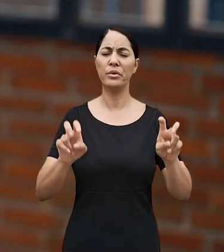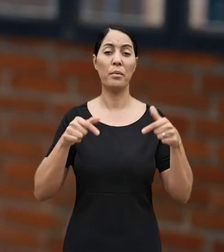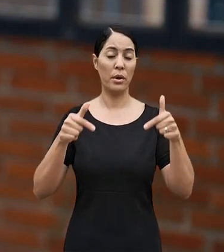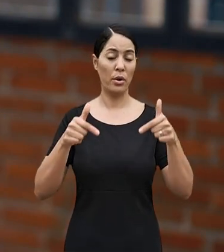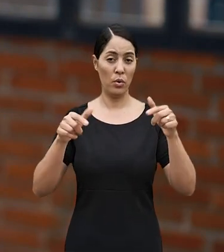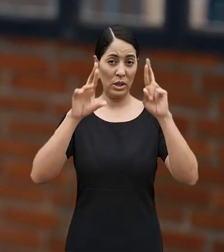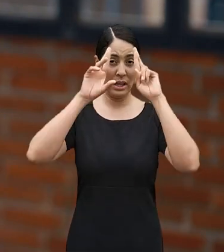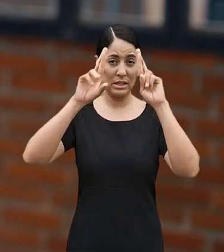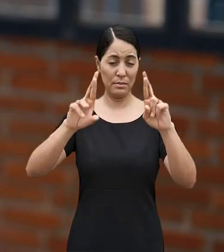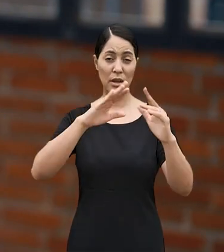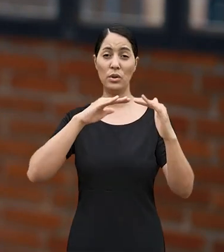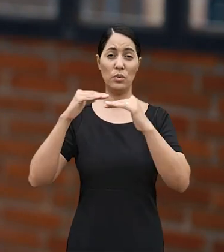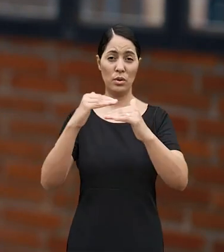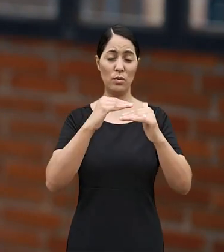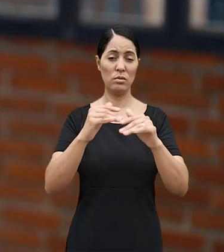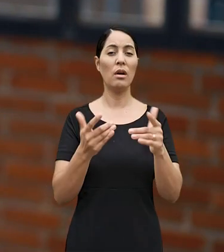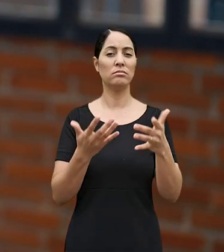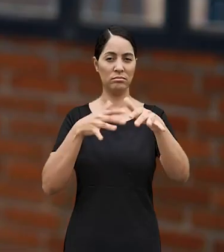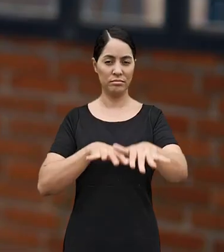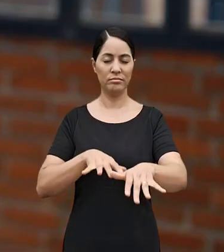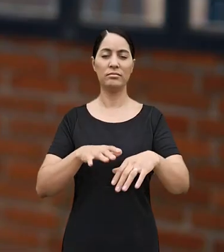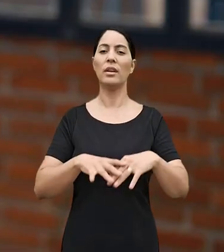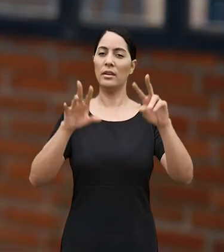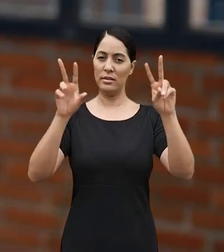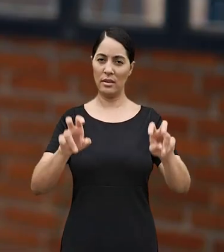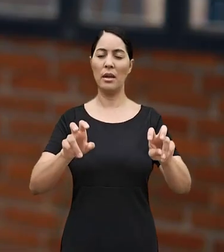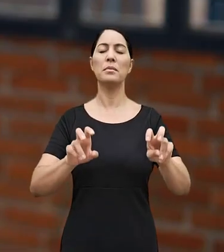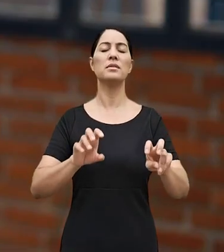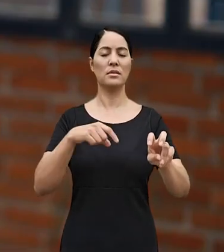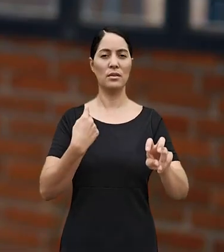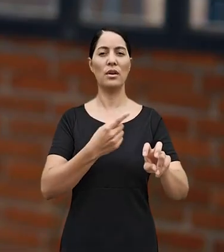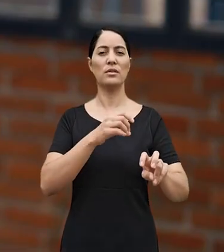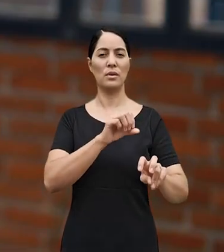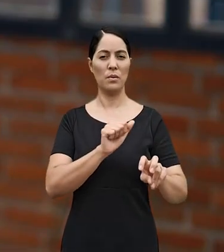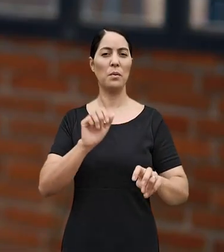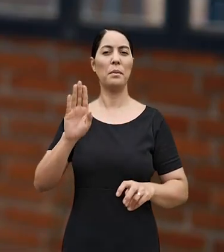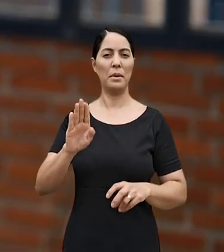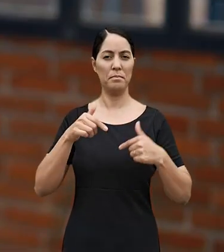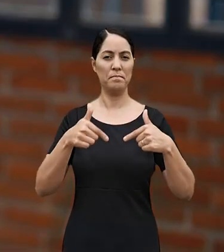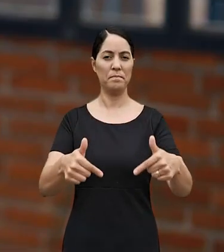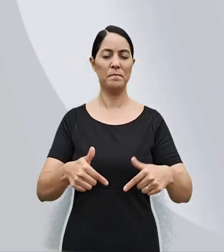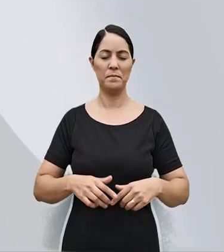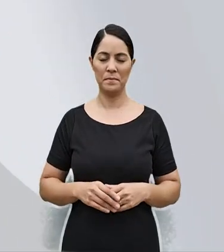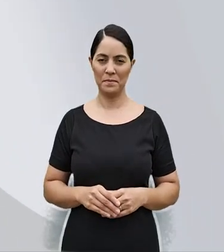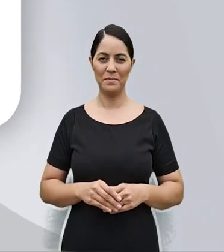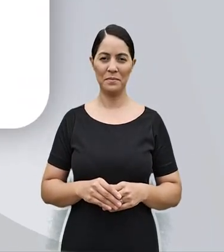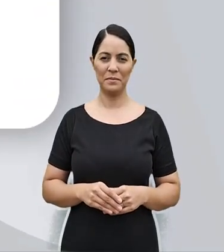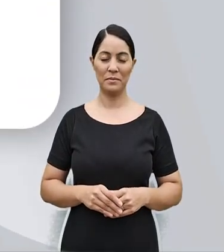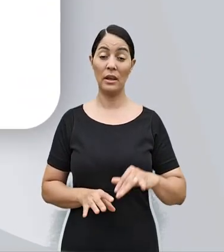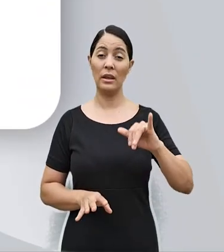a luta por respeito, igualdade e inclusão, bandeiras da Ordem dos Advogados do Brasil.